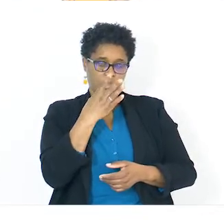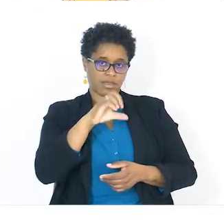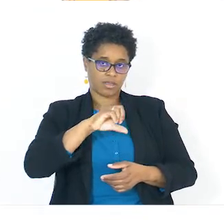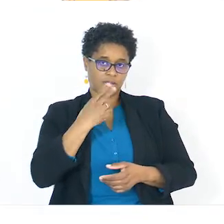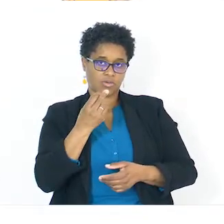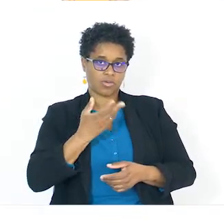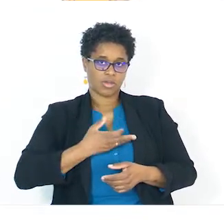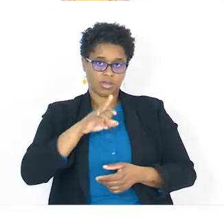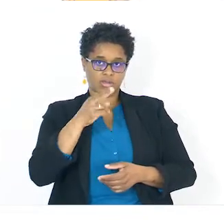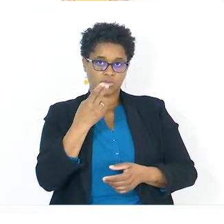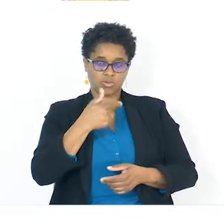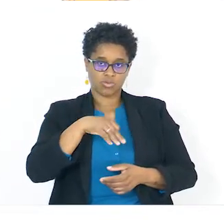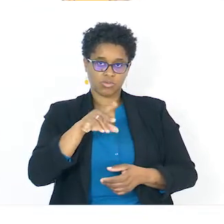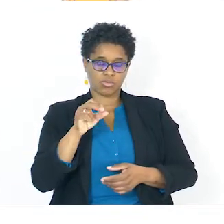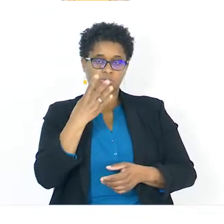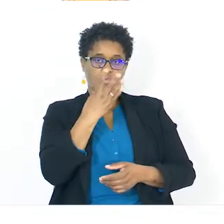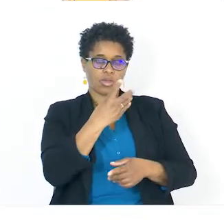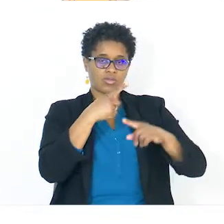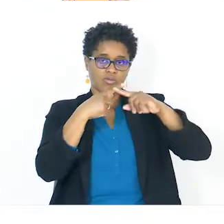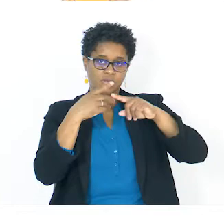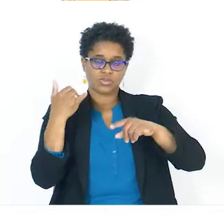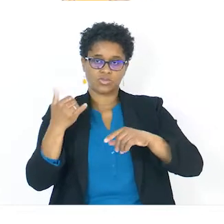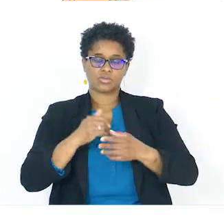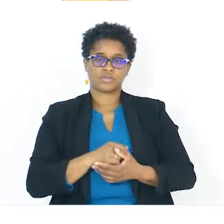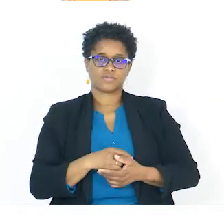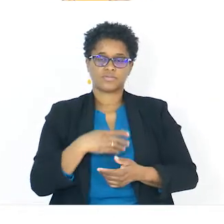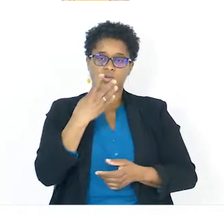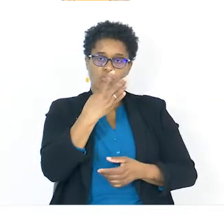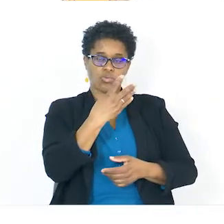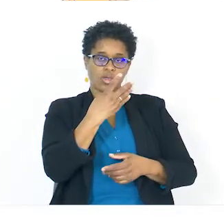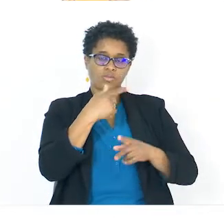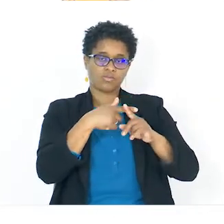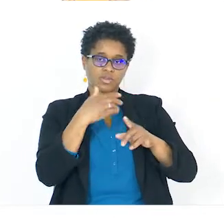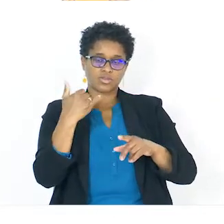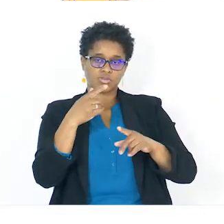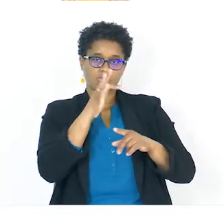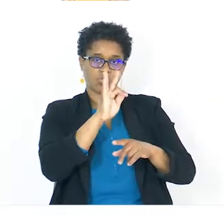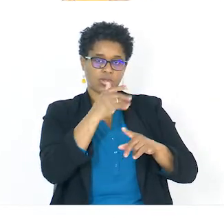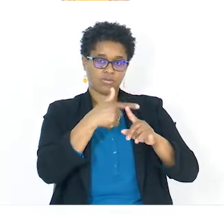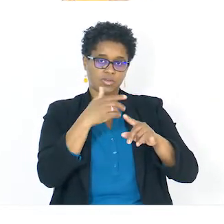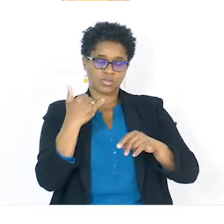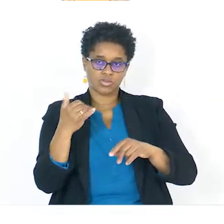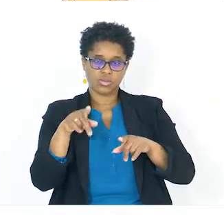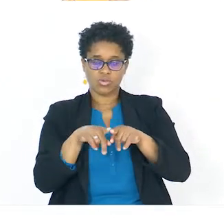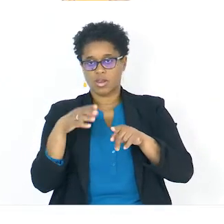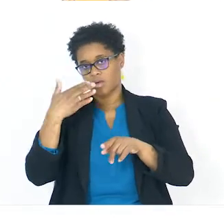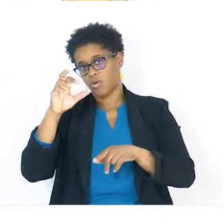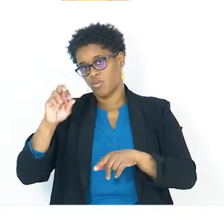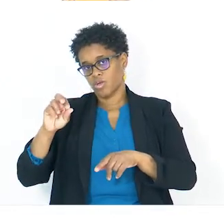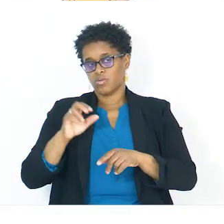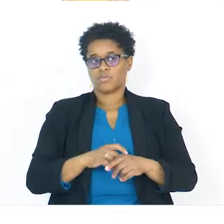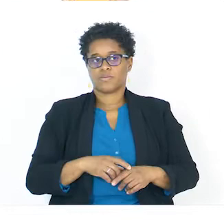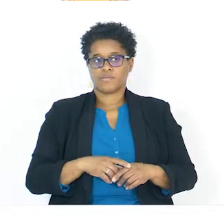de quádruplo. 4 vezes 2. 4 vezes 2 é igual a